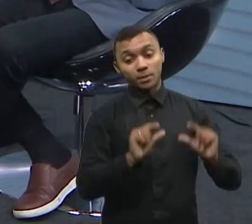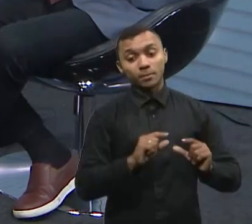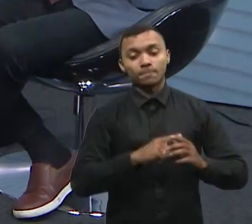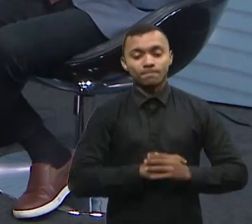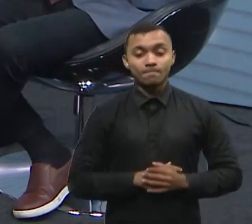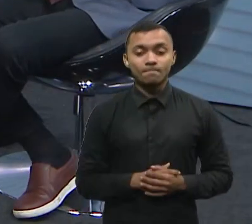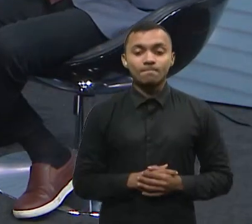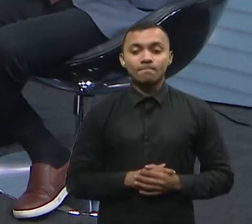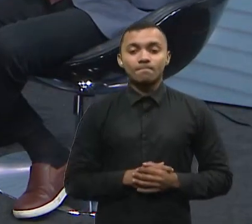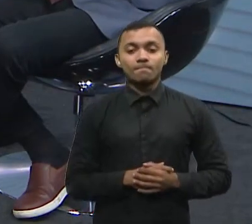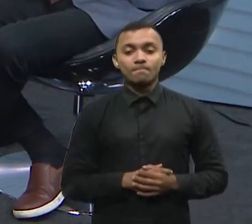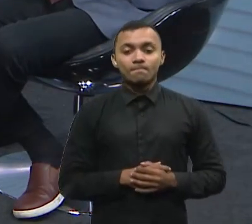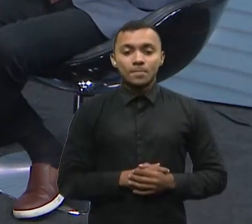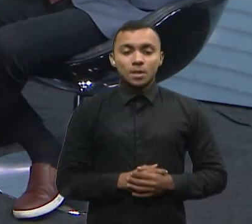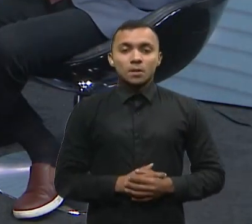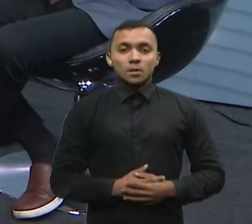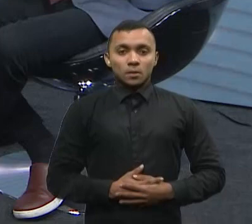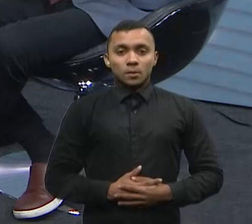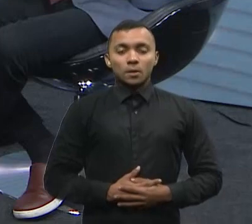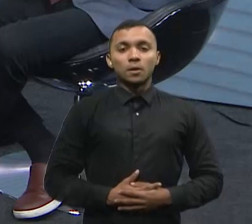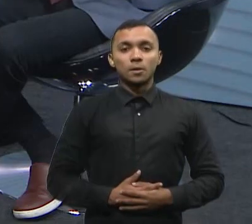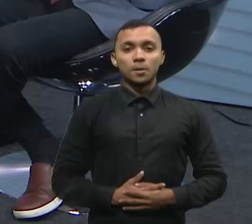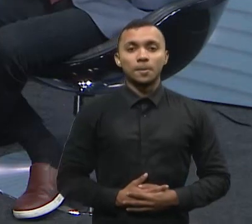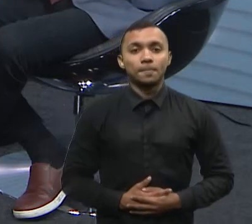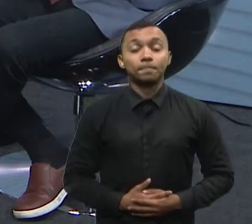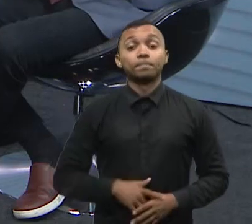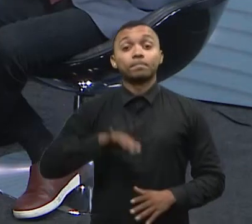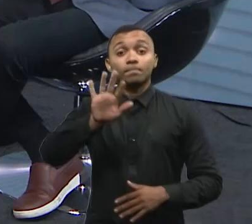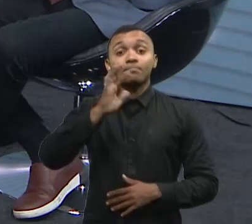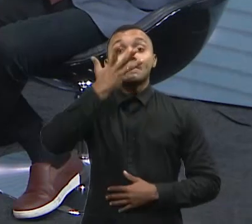Renata, é uma criança com transtorno.